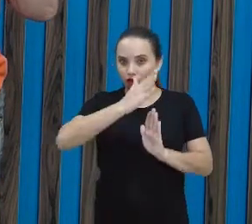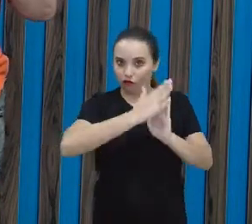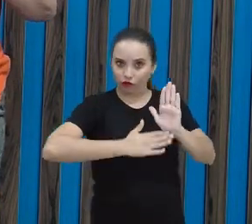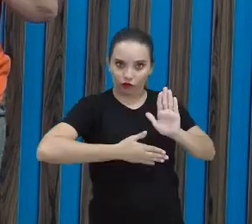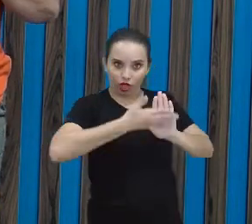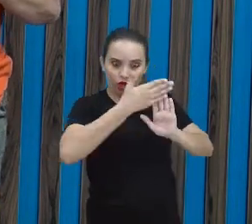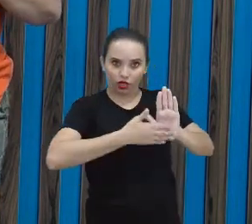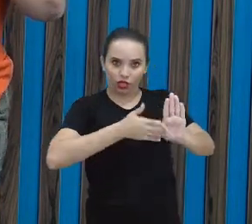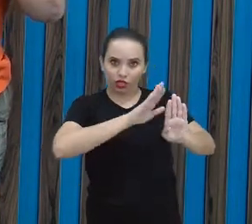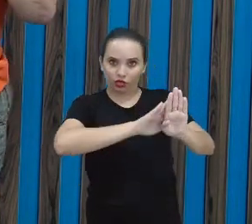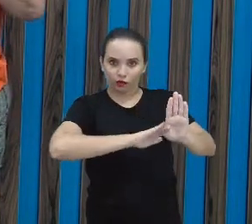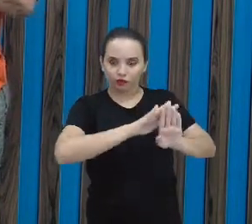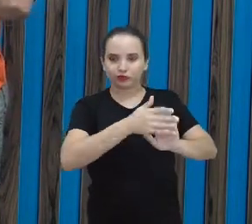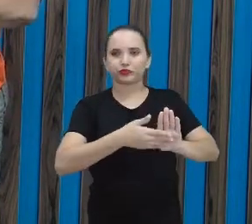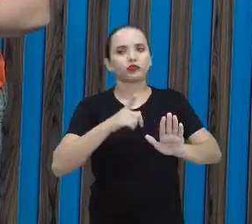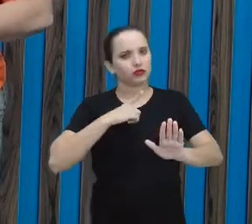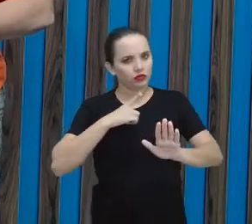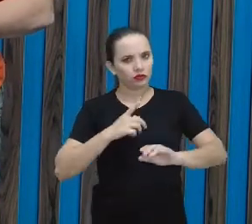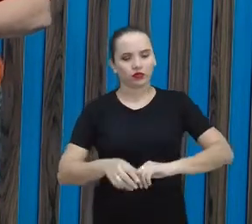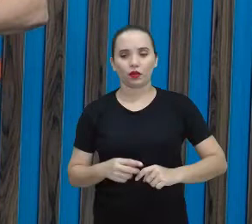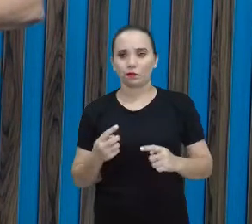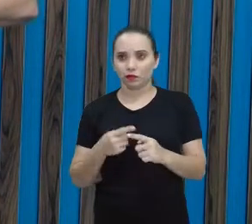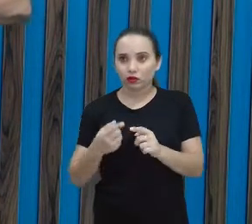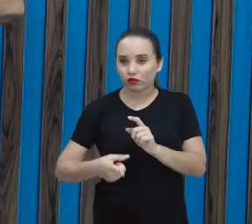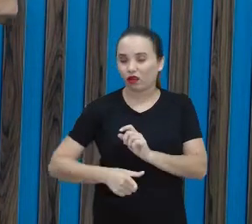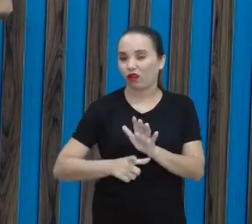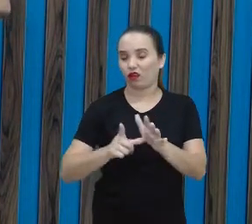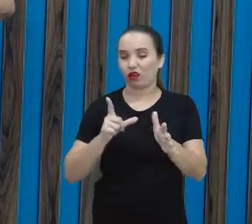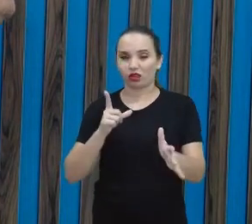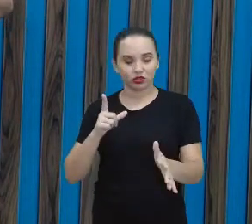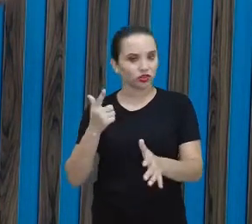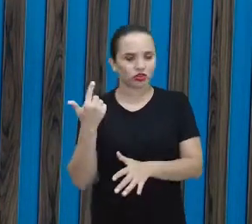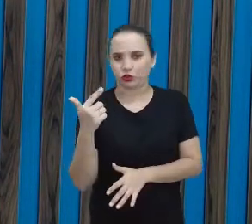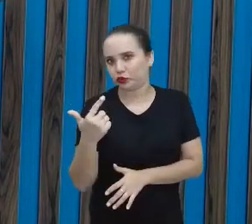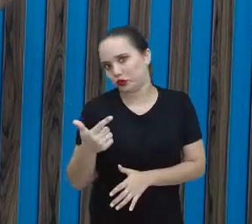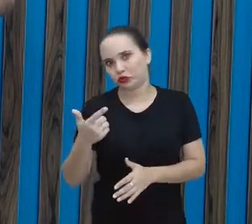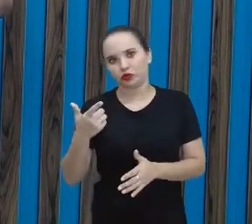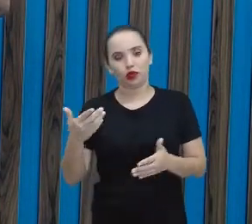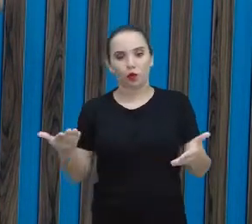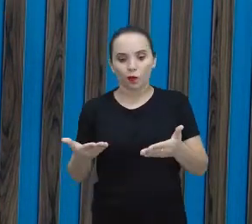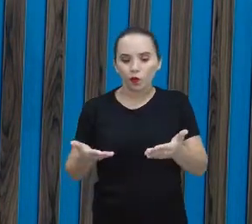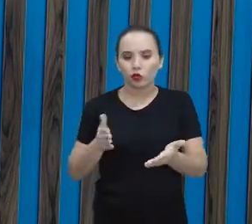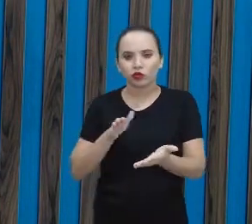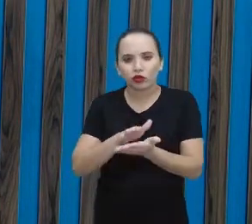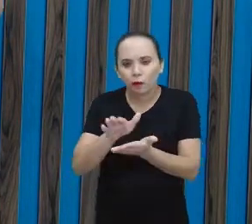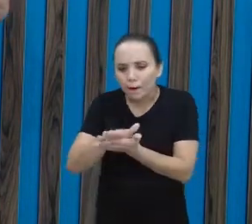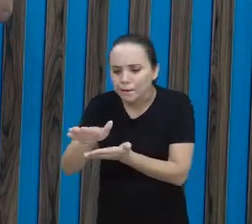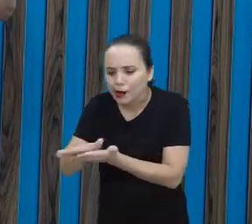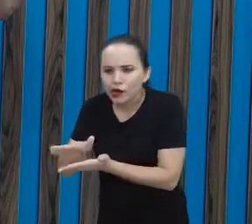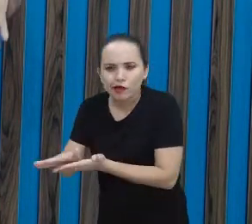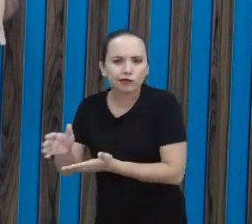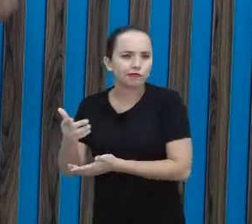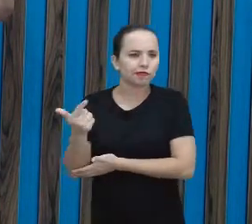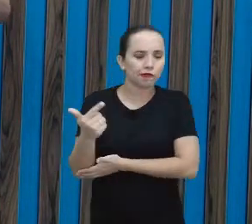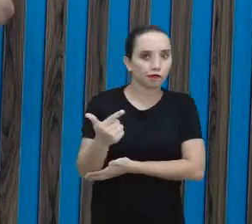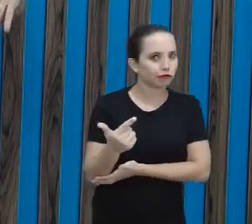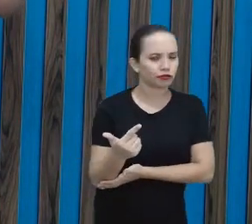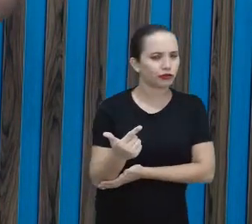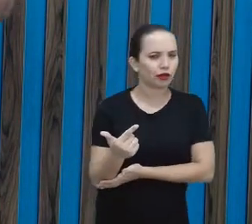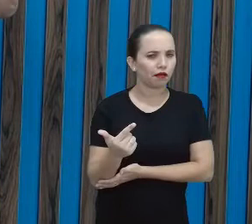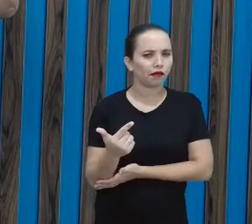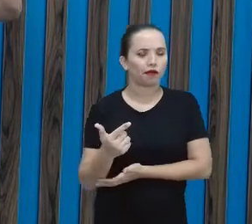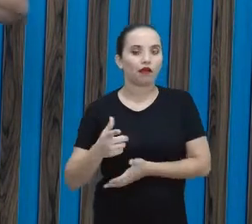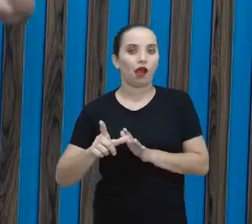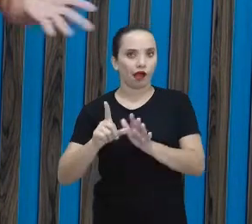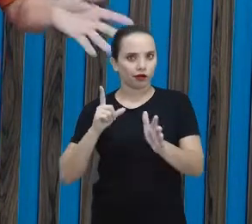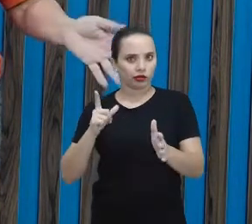tinha acesso à gráfica como a gente tem hoje. Hoje a gente bota qualquer coisa lá no computador, dá um enter e